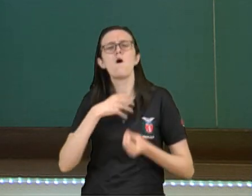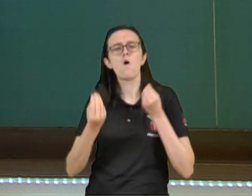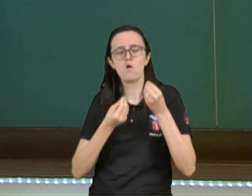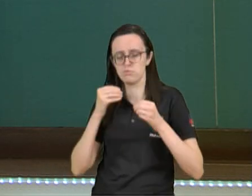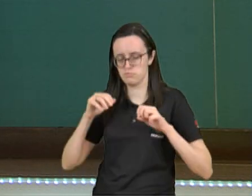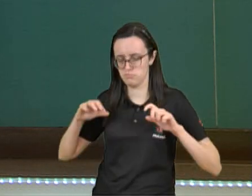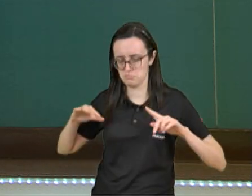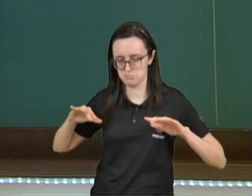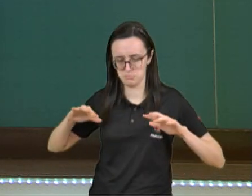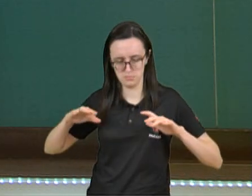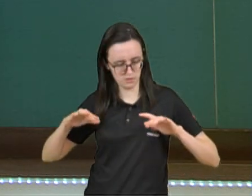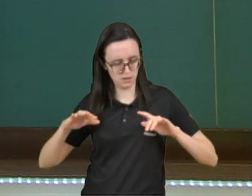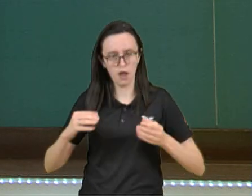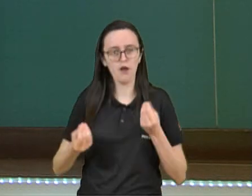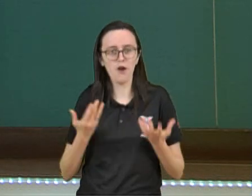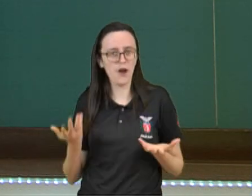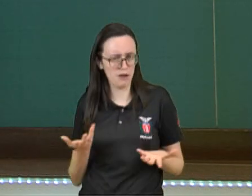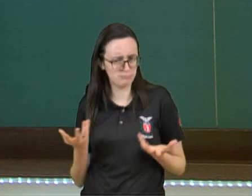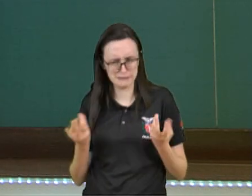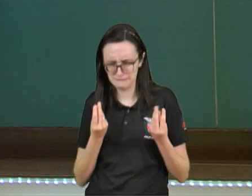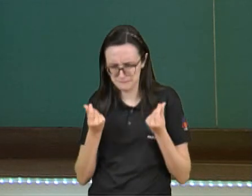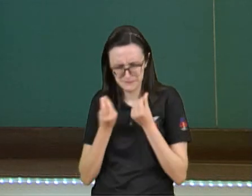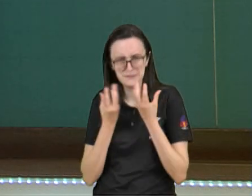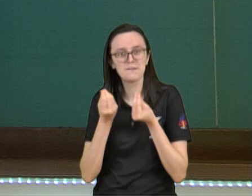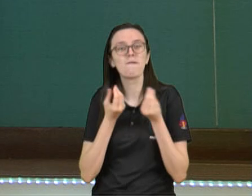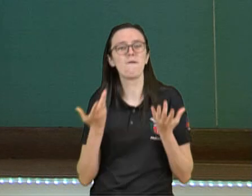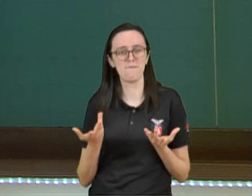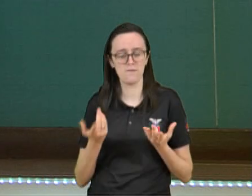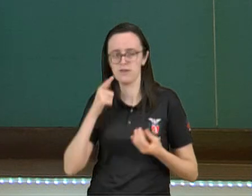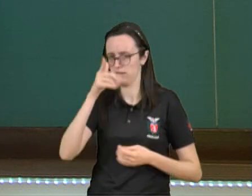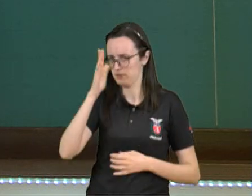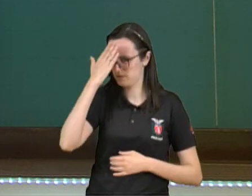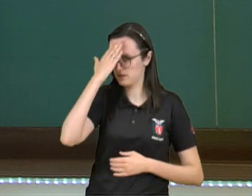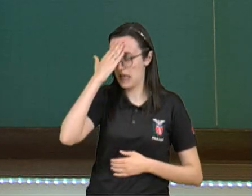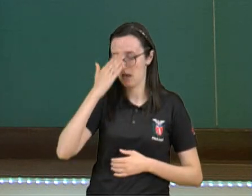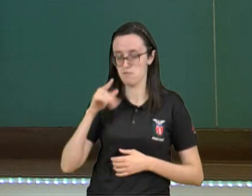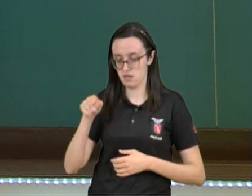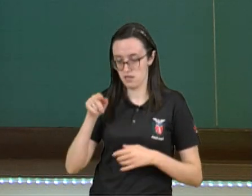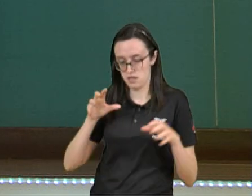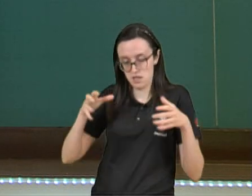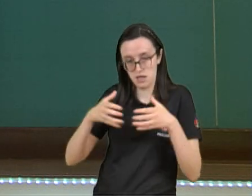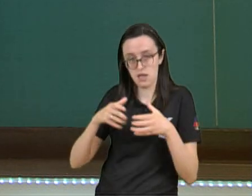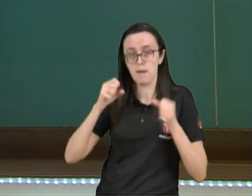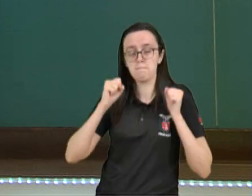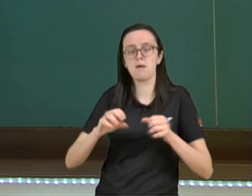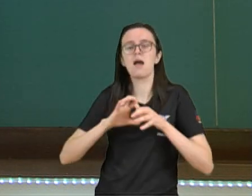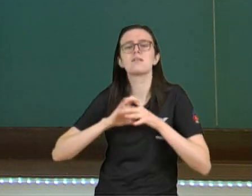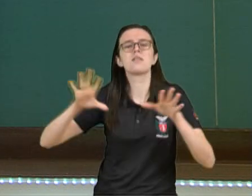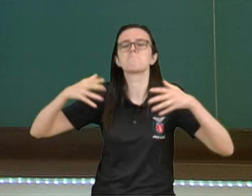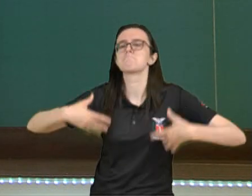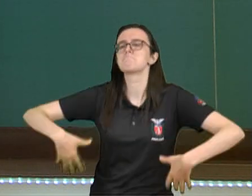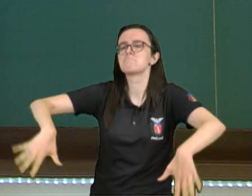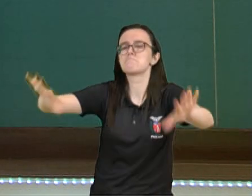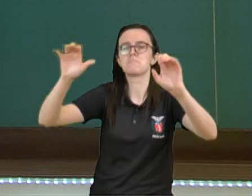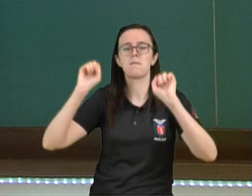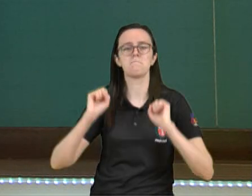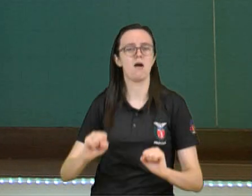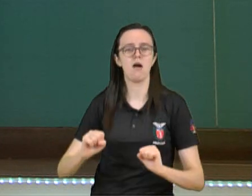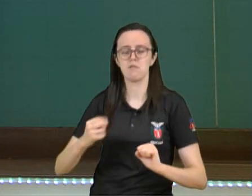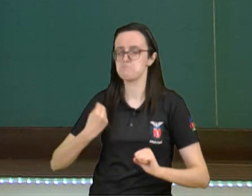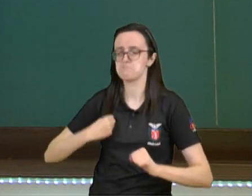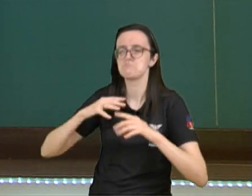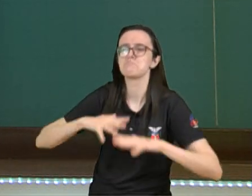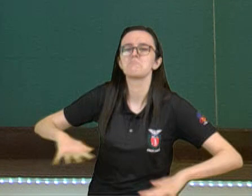locomoção? Então, nós já conhecemos que esses seres podem ser de vida livre, ou seja, se encontram